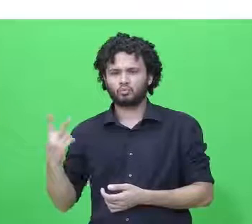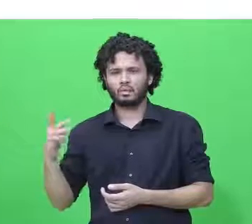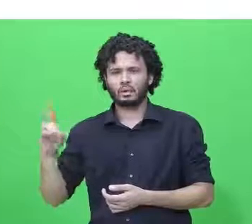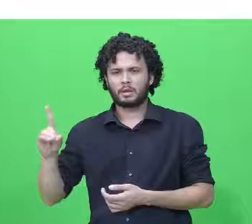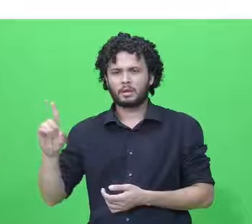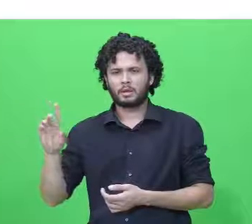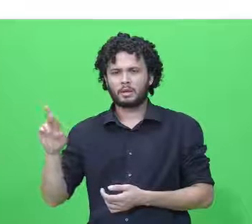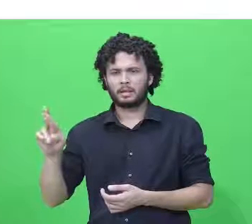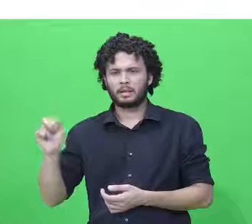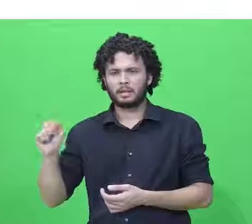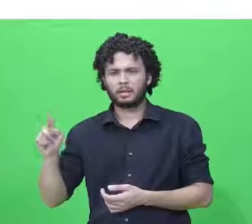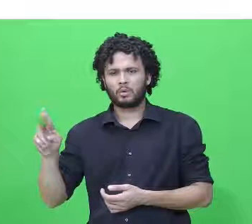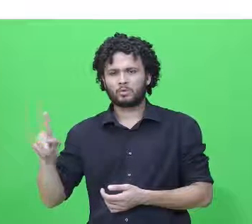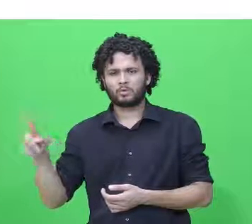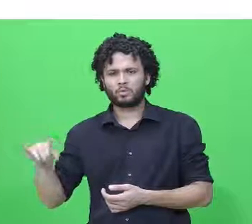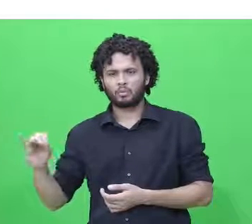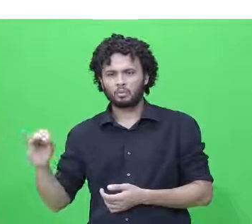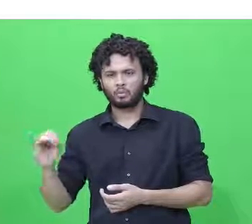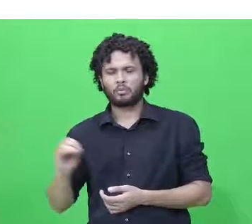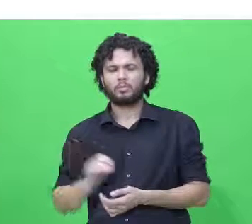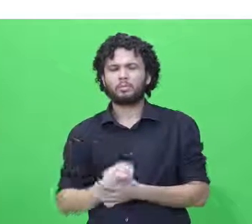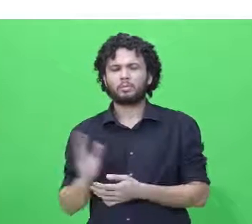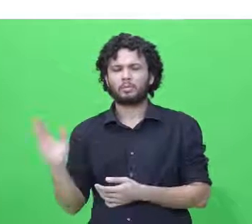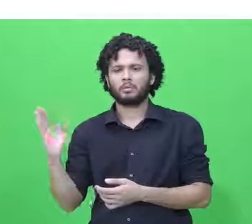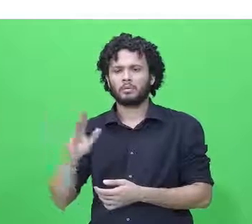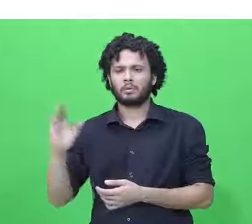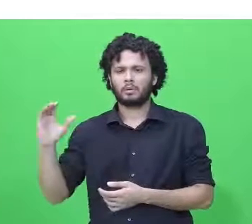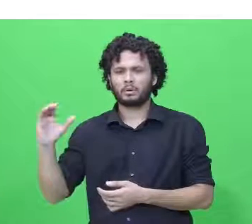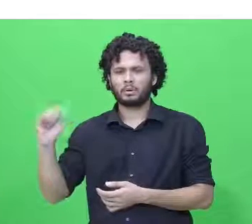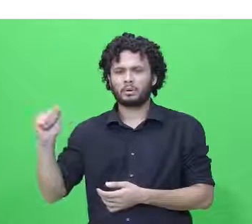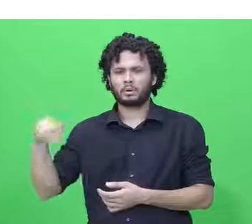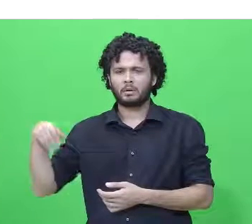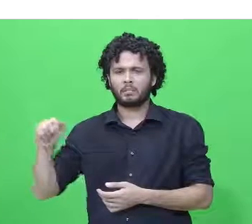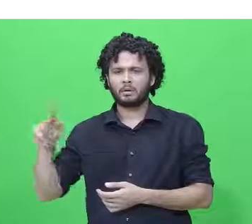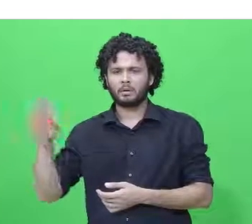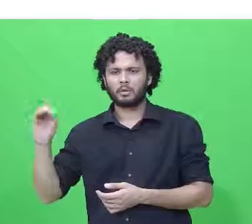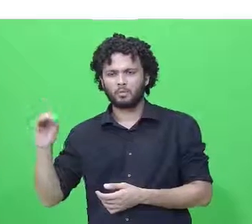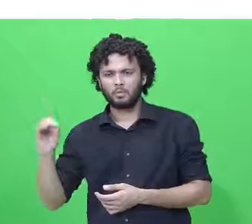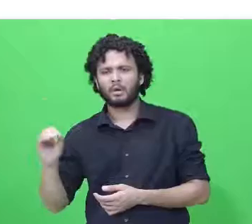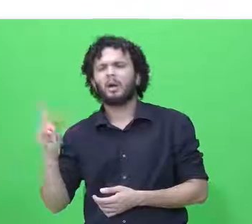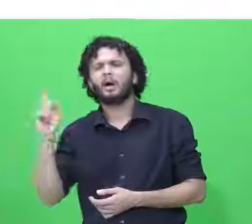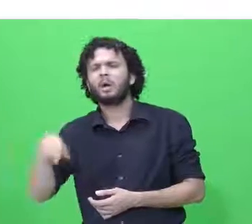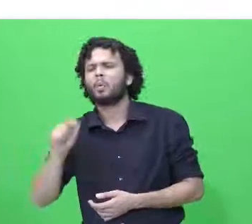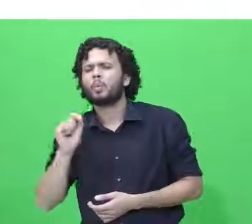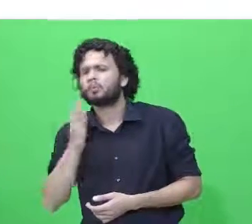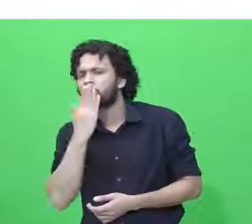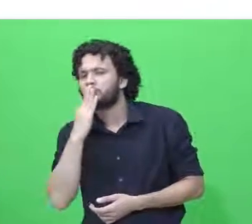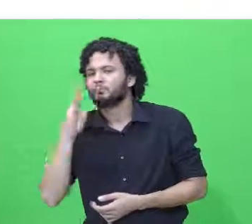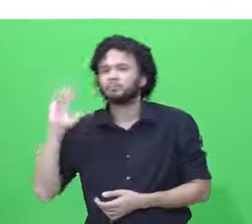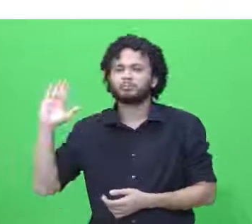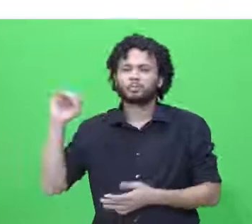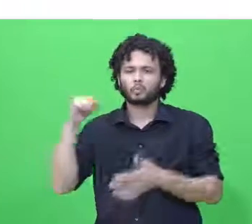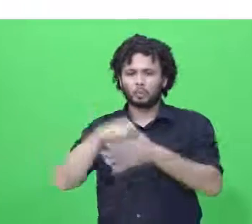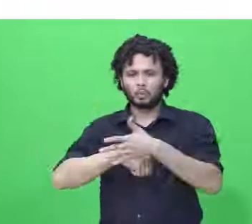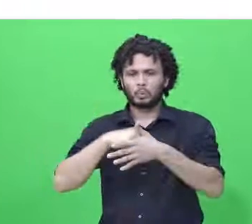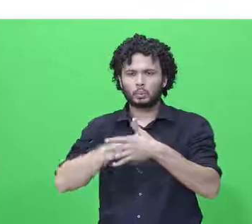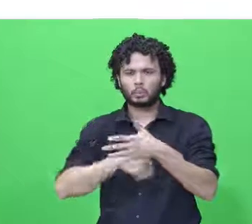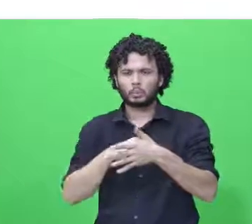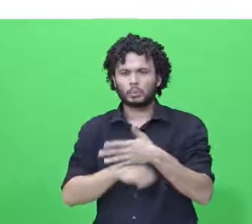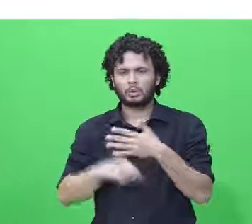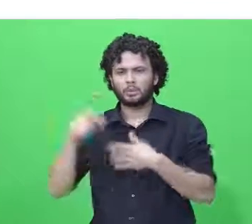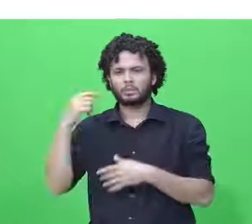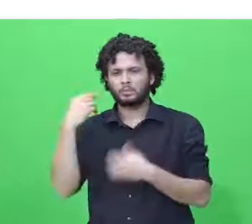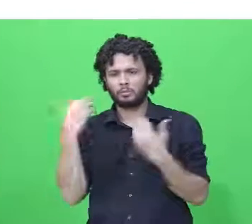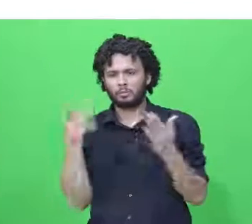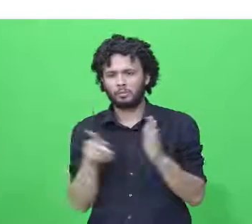então, convocando, na verdade, os paulistanos, porque tem um compromisso então é lutar exatamente aí contra então esse governo